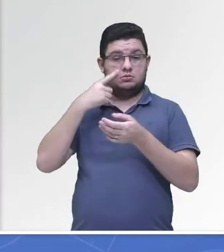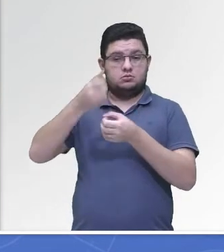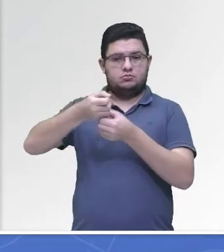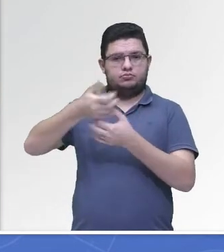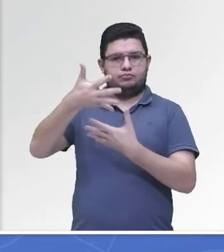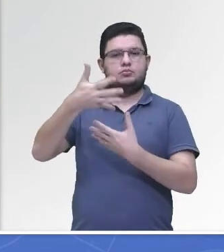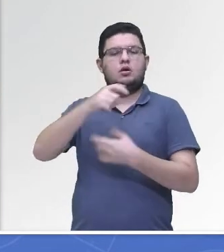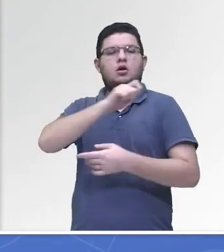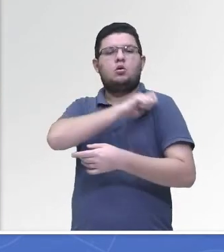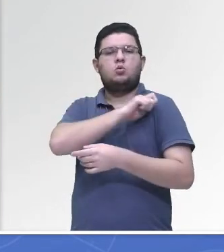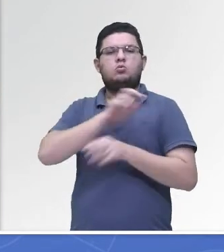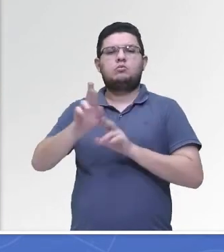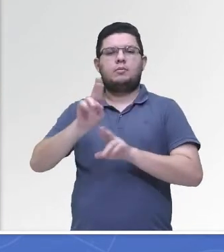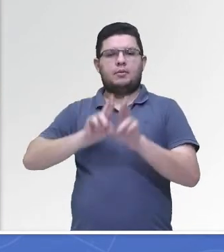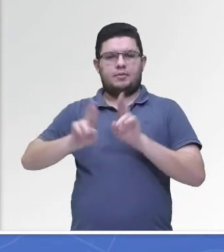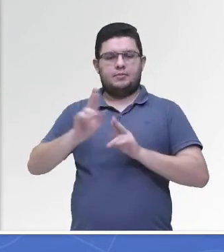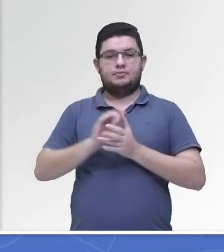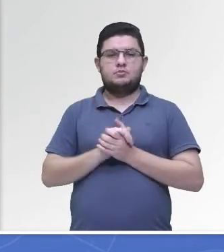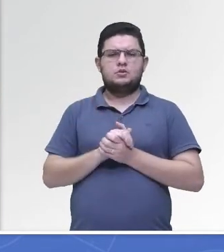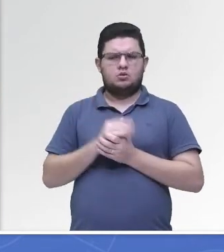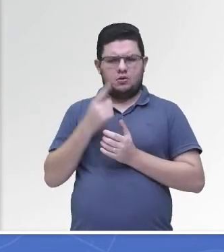olhando, a maioria está dizendo a letra D.